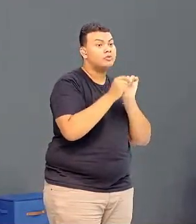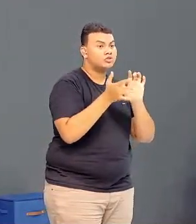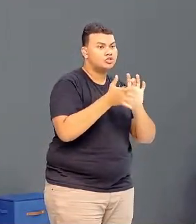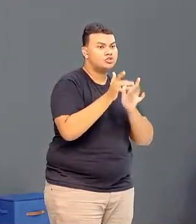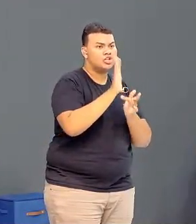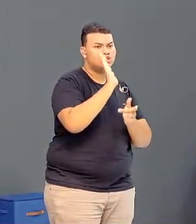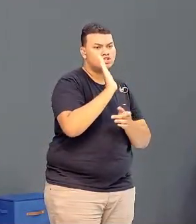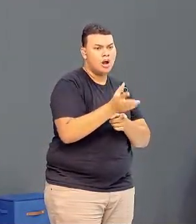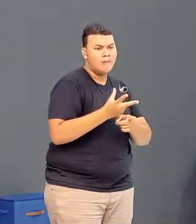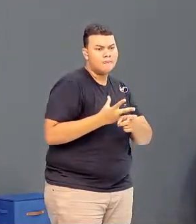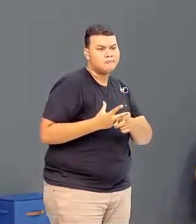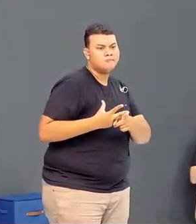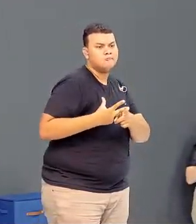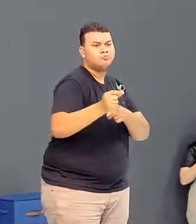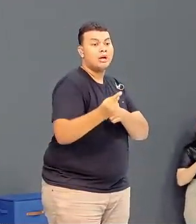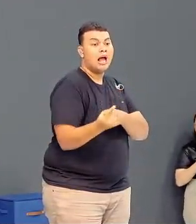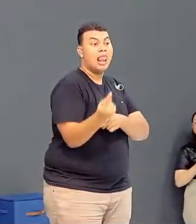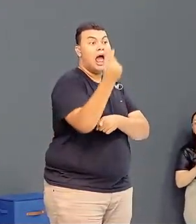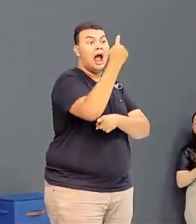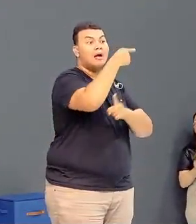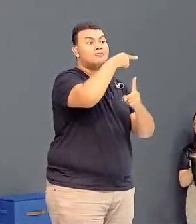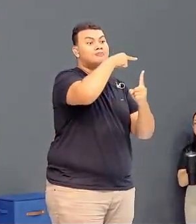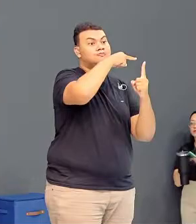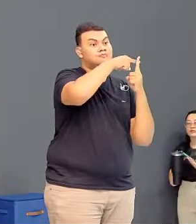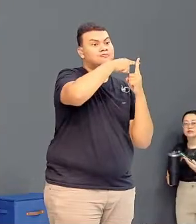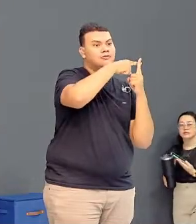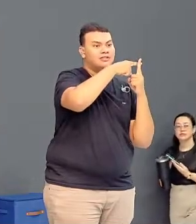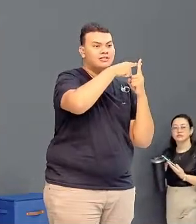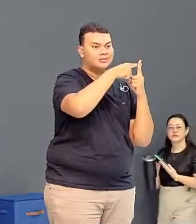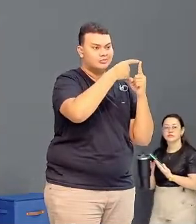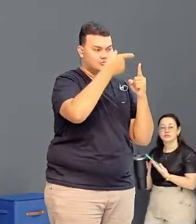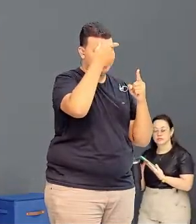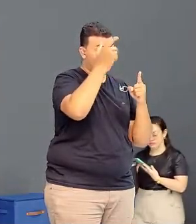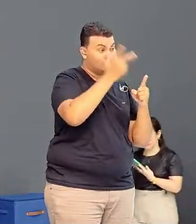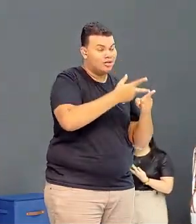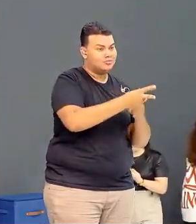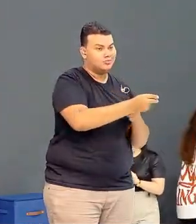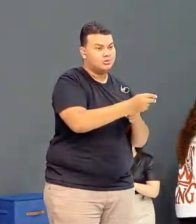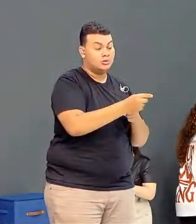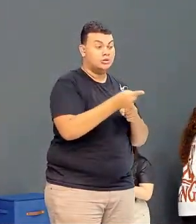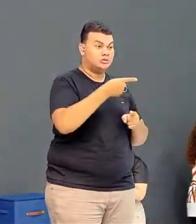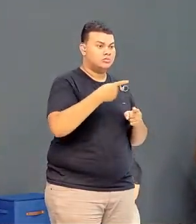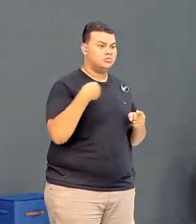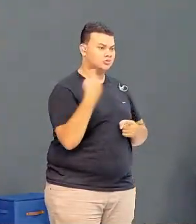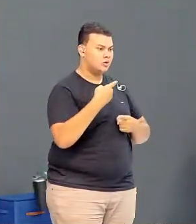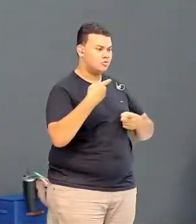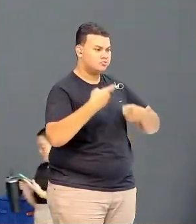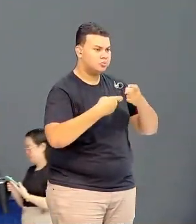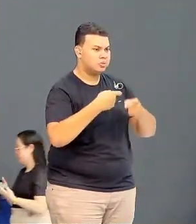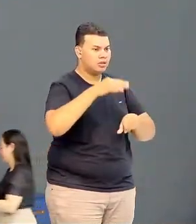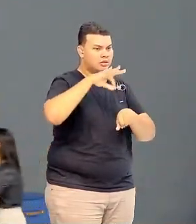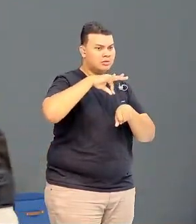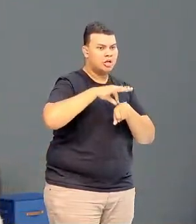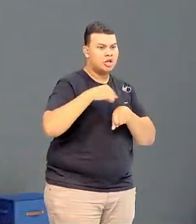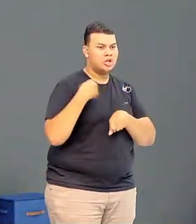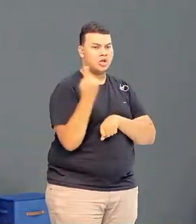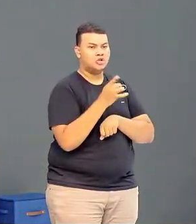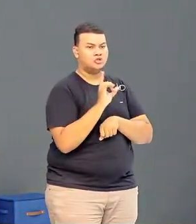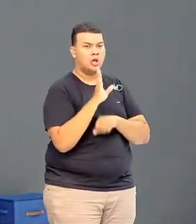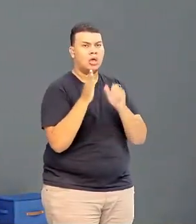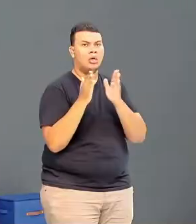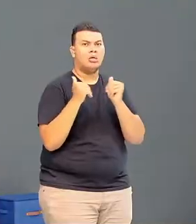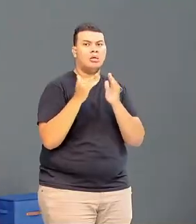já o venceu na cruz do Calvário. Você pode dizer amém? Então entenda, na batalha espiritual a gente não tem que ficar orando para